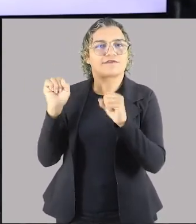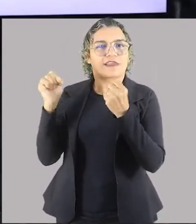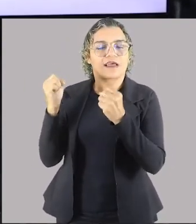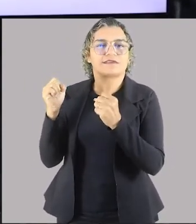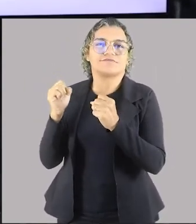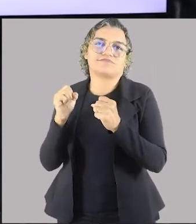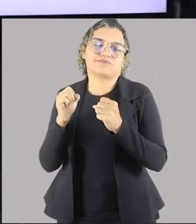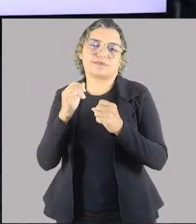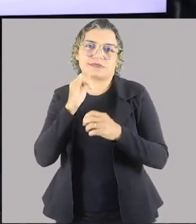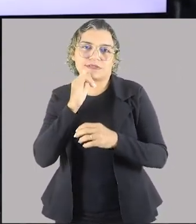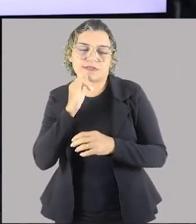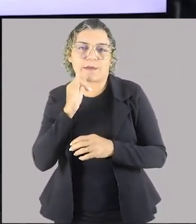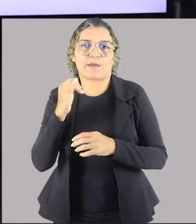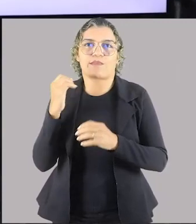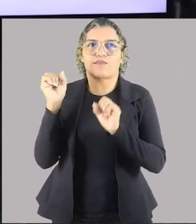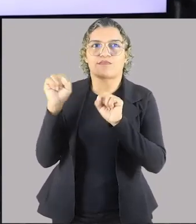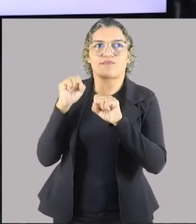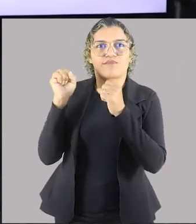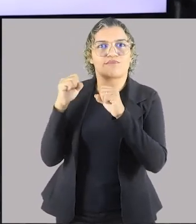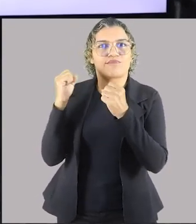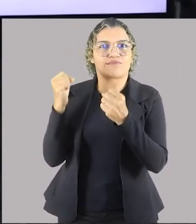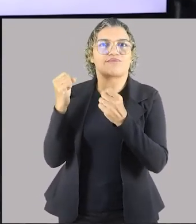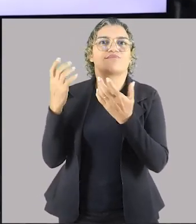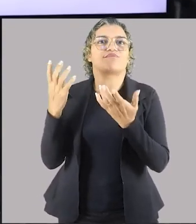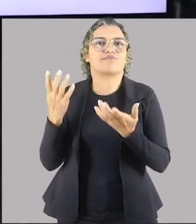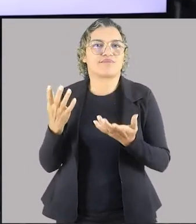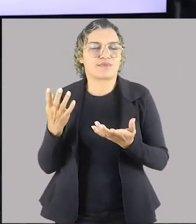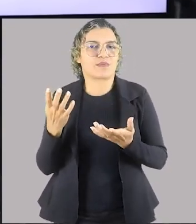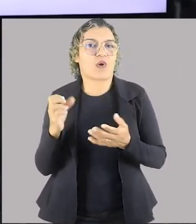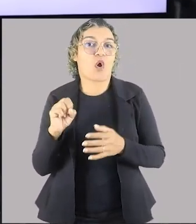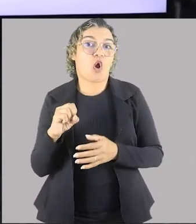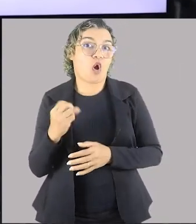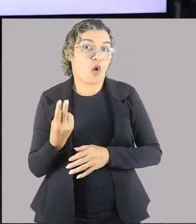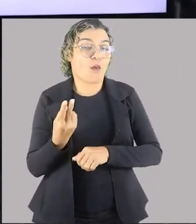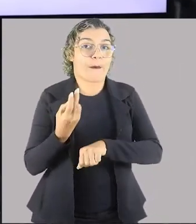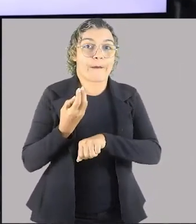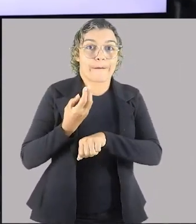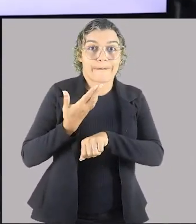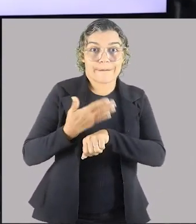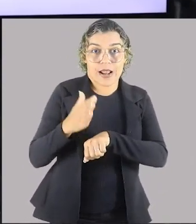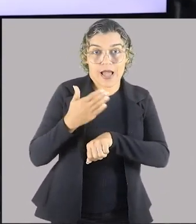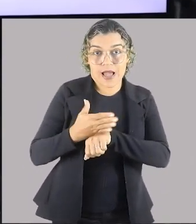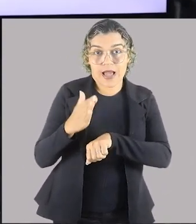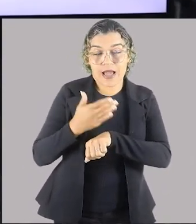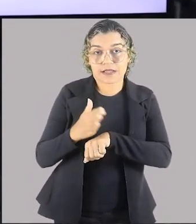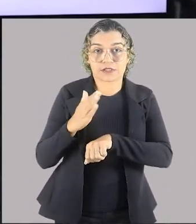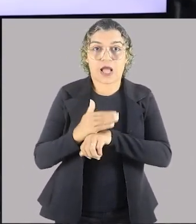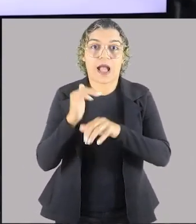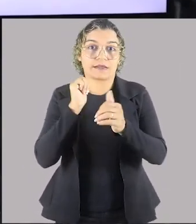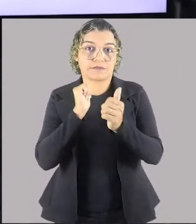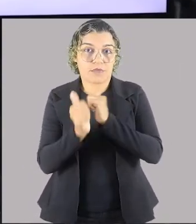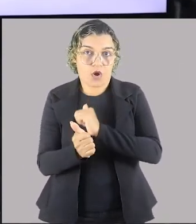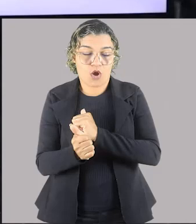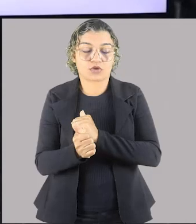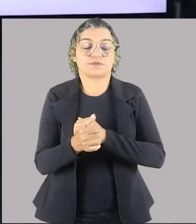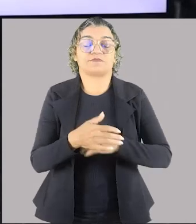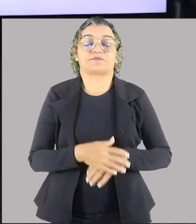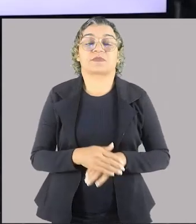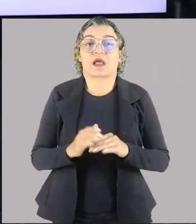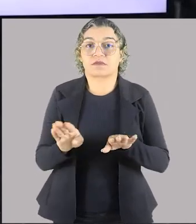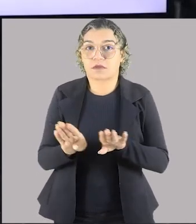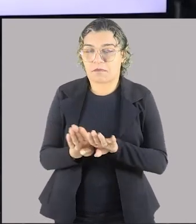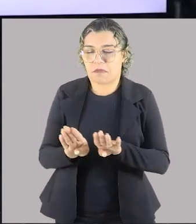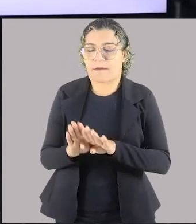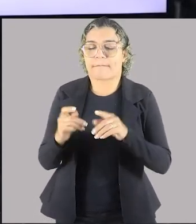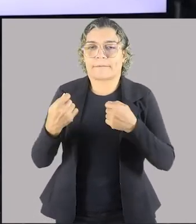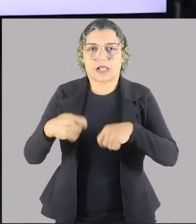estruturada são os exercícios físicos ou a prática de modalidades esportivas. O indivíduo ele também